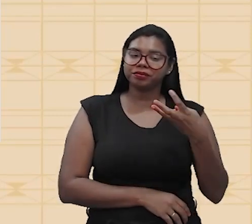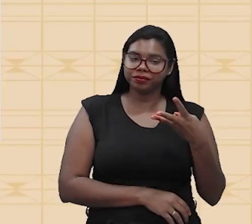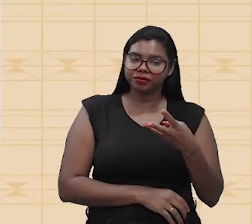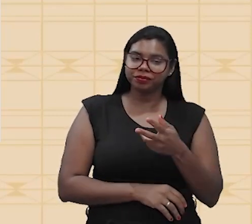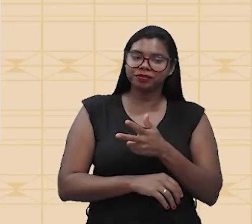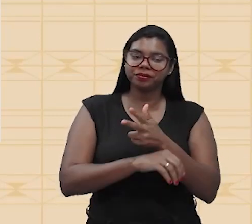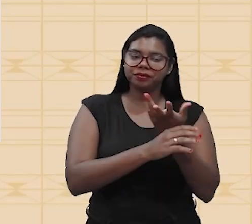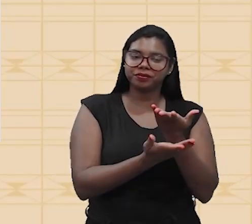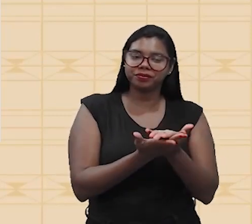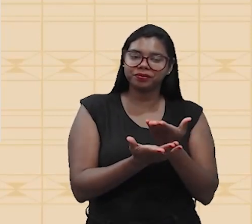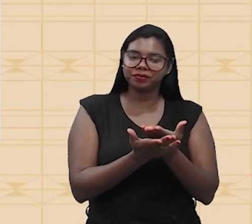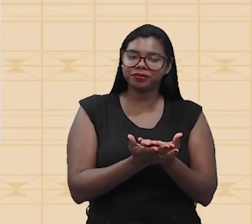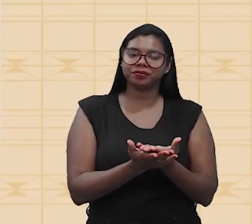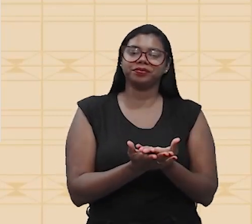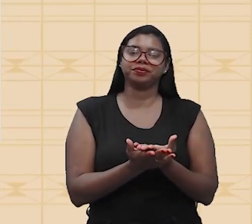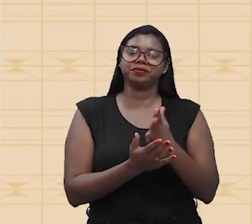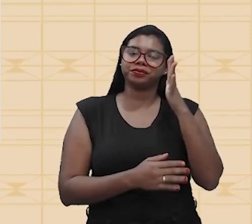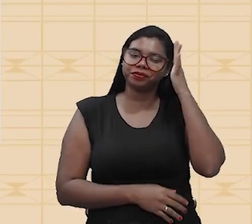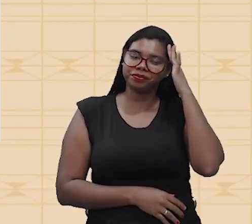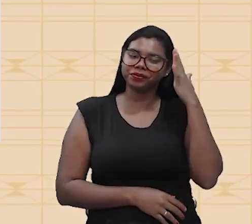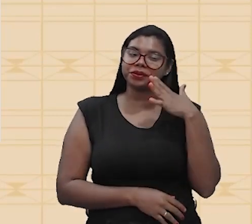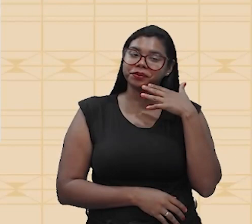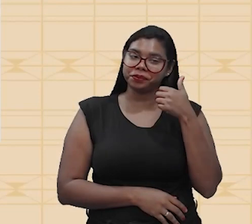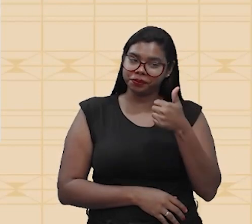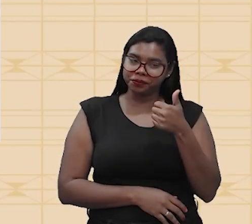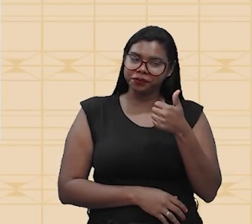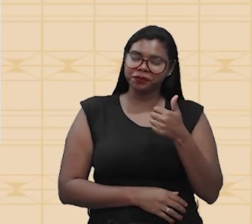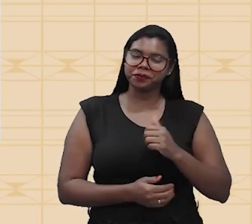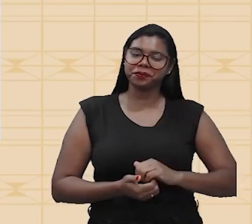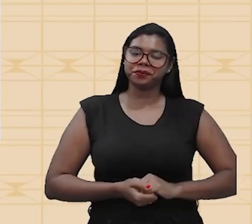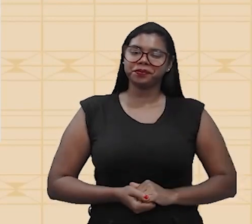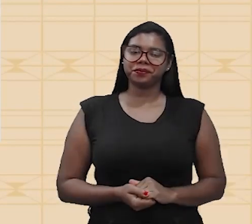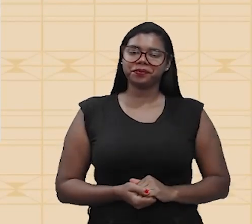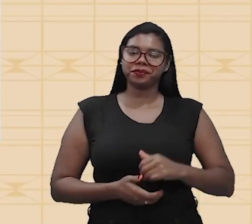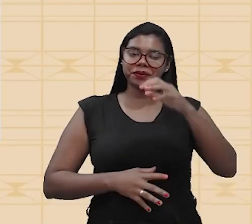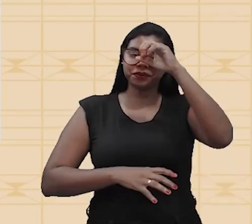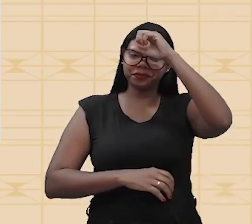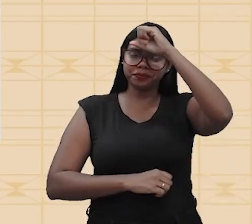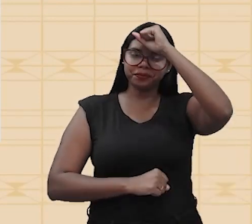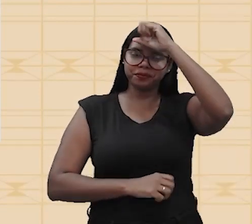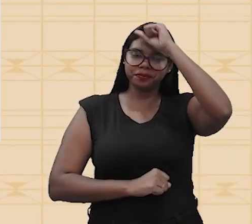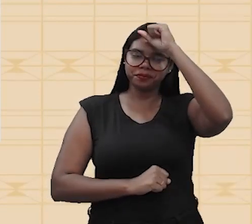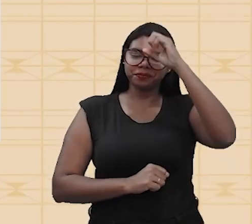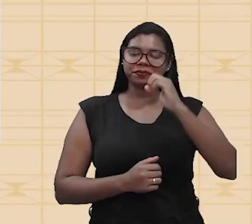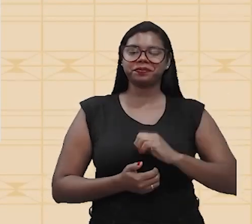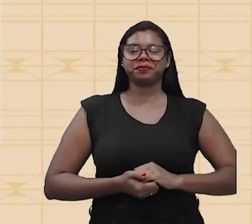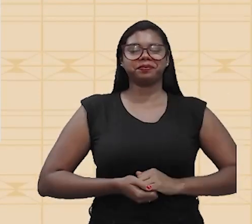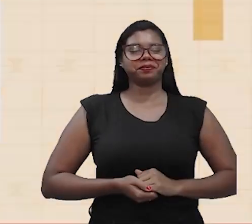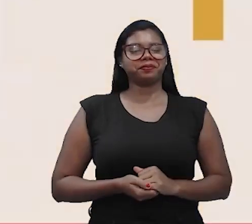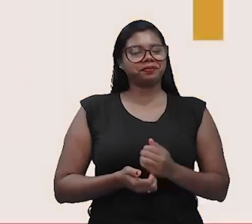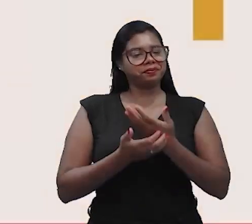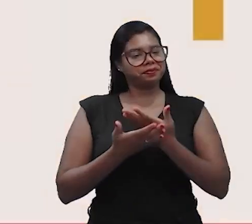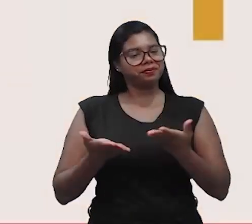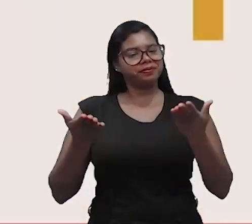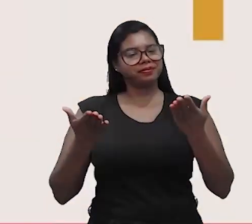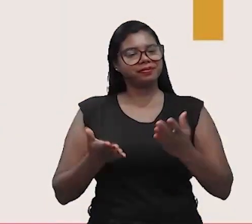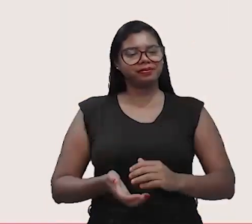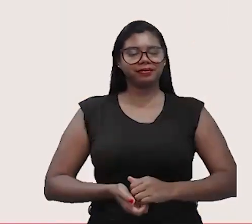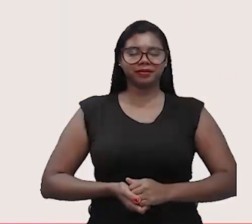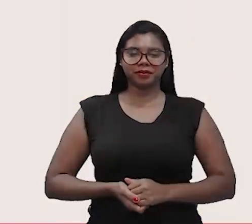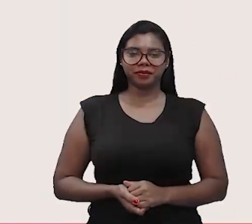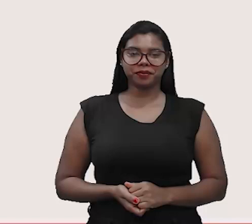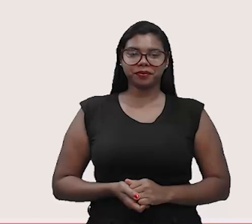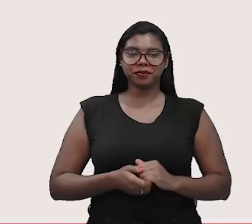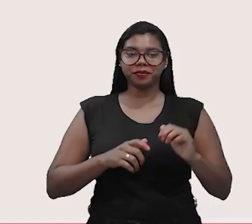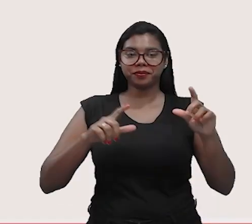concluir melhor a tua aprendizagem e o que a gente está dizendo para vocês aqui, tá certo? Vamos embora, Robertão? Vamos para a